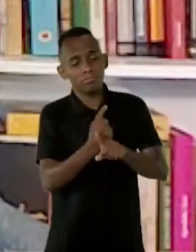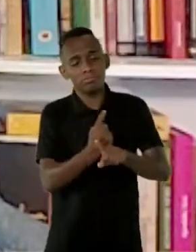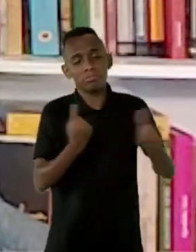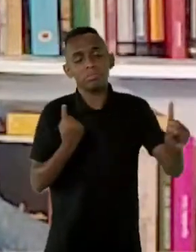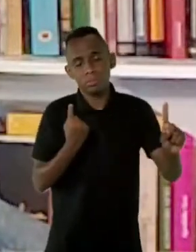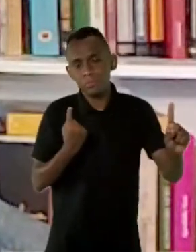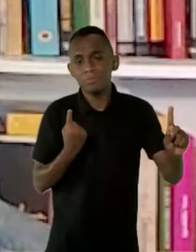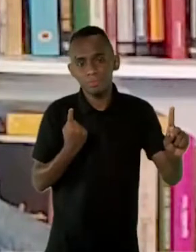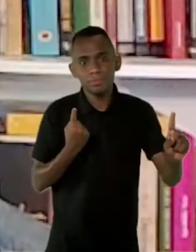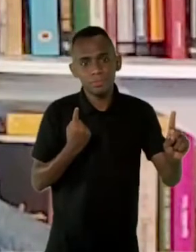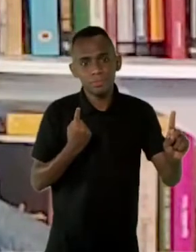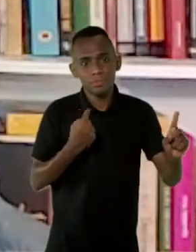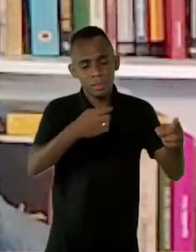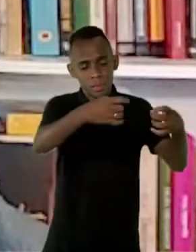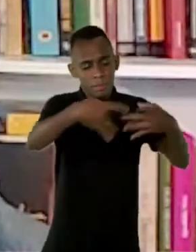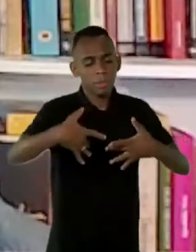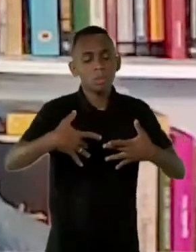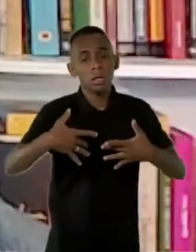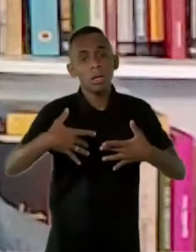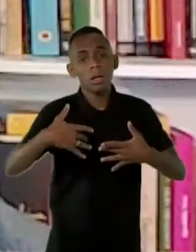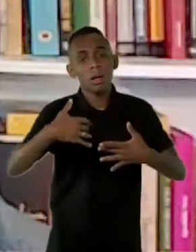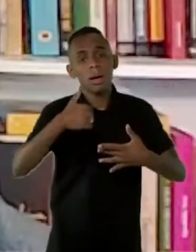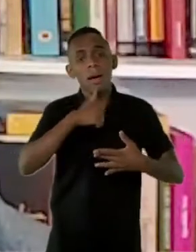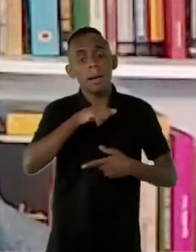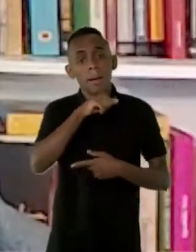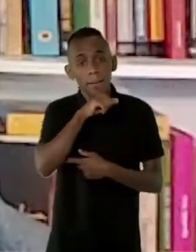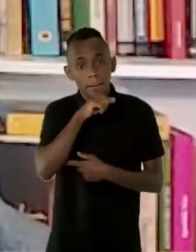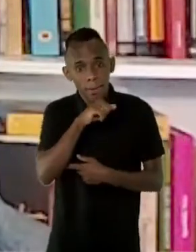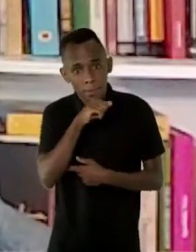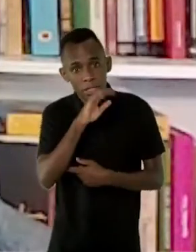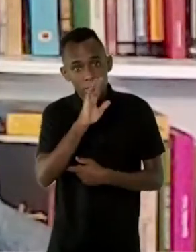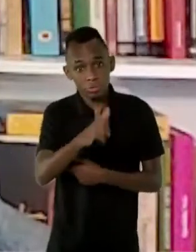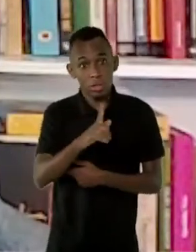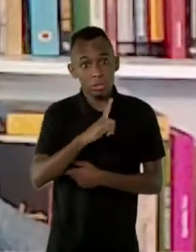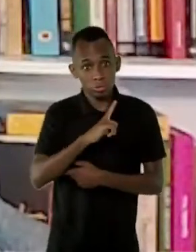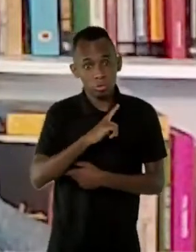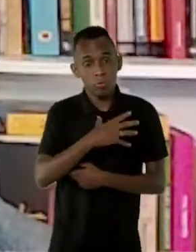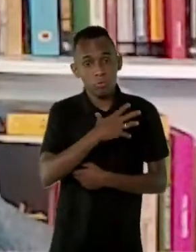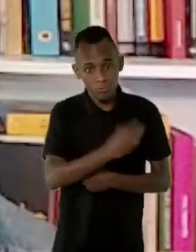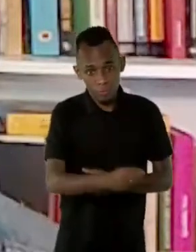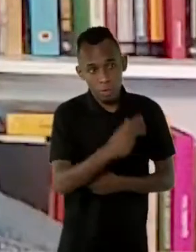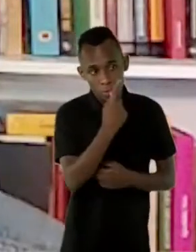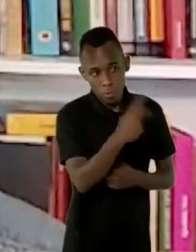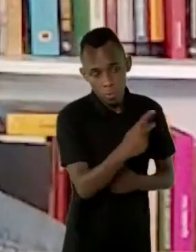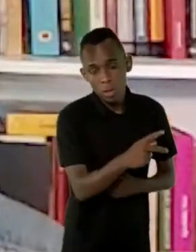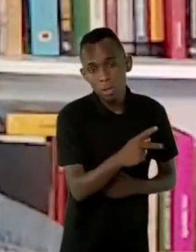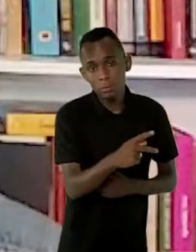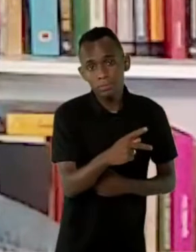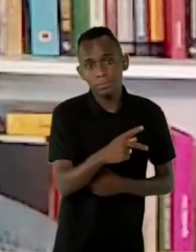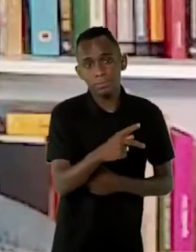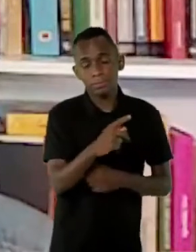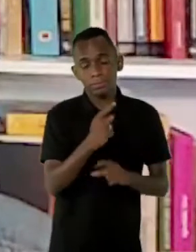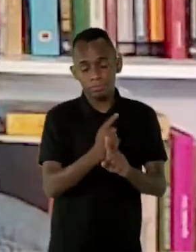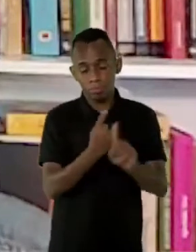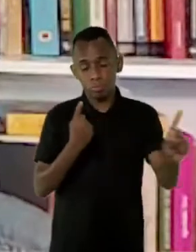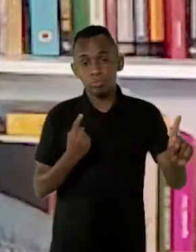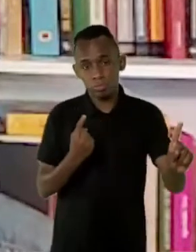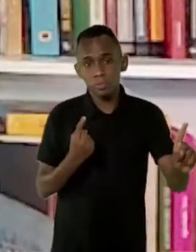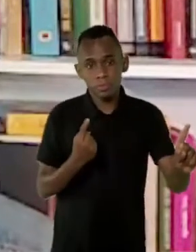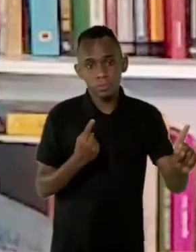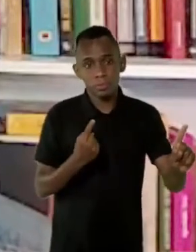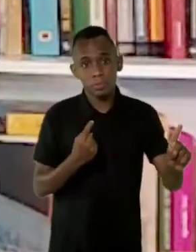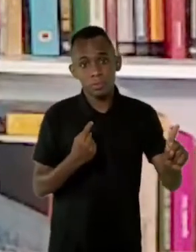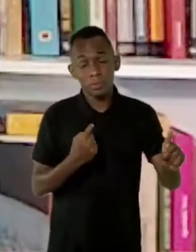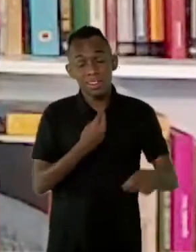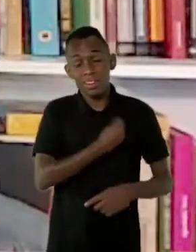tinha a Cota, já tinha um filho com esse camarada, Então, a vida da mãe da